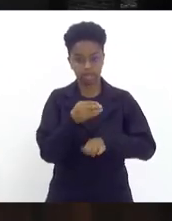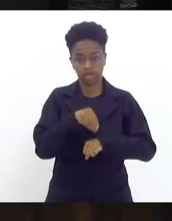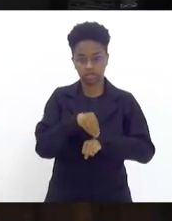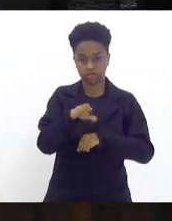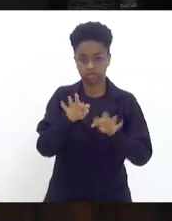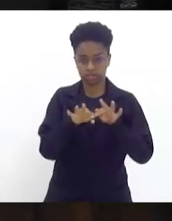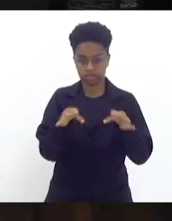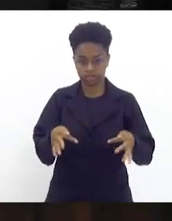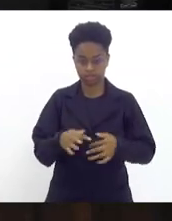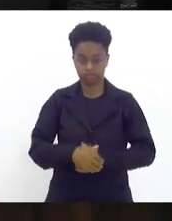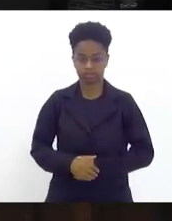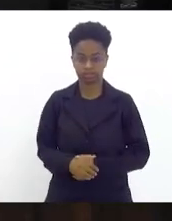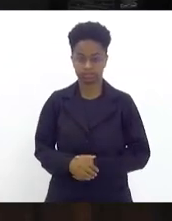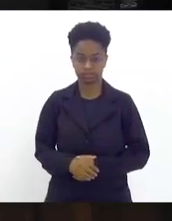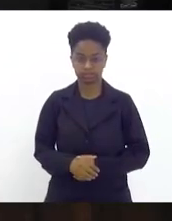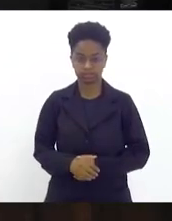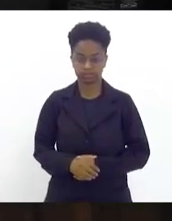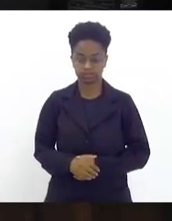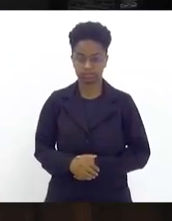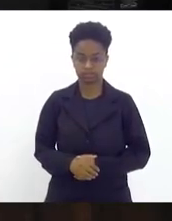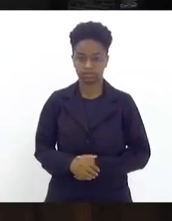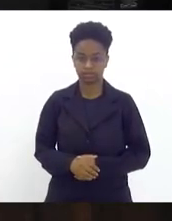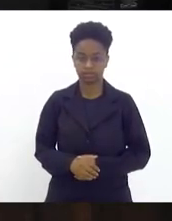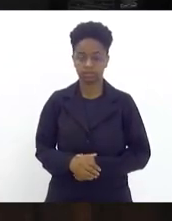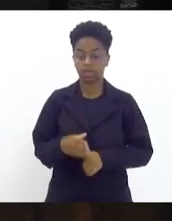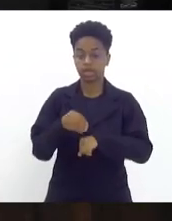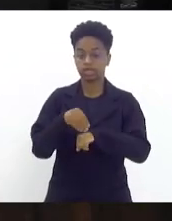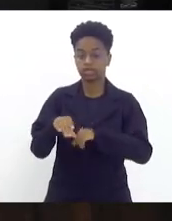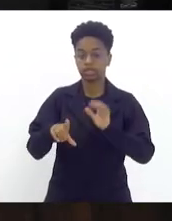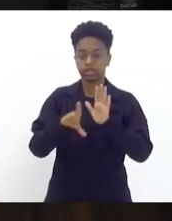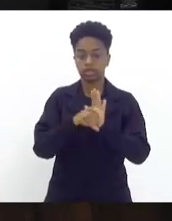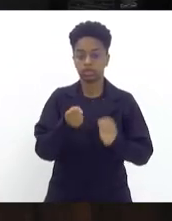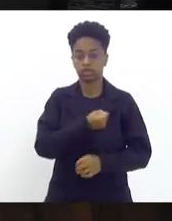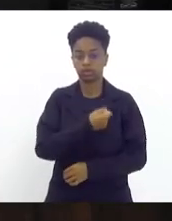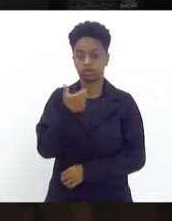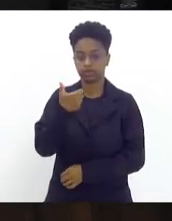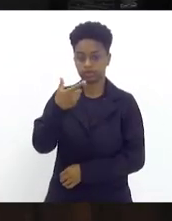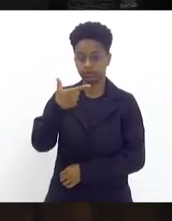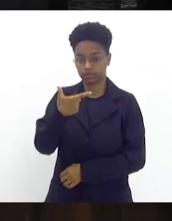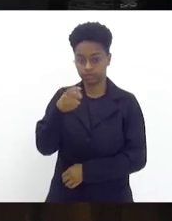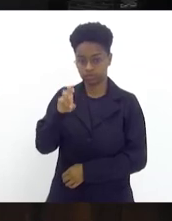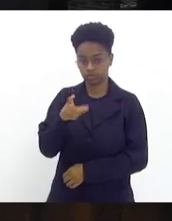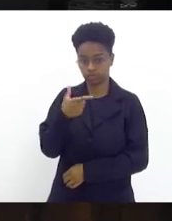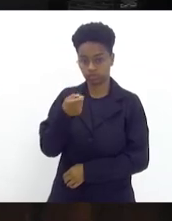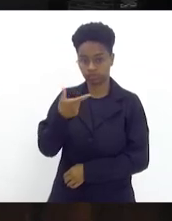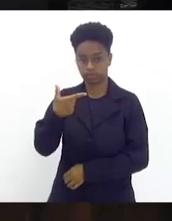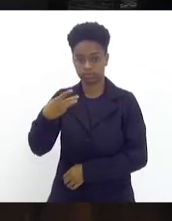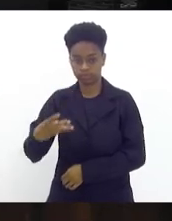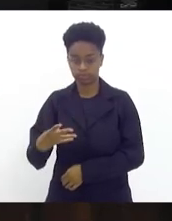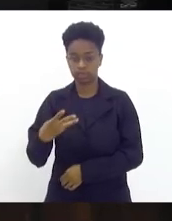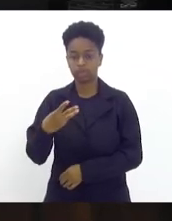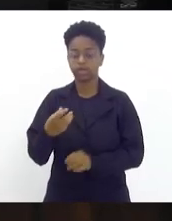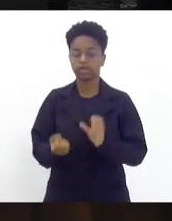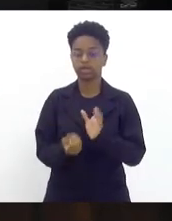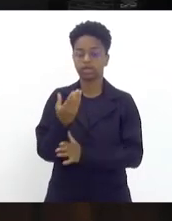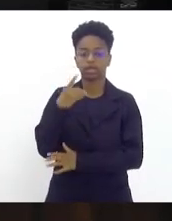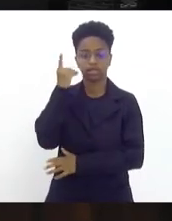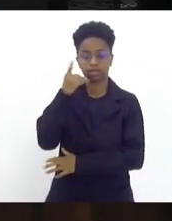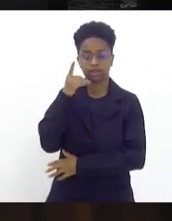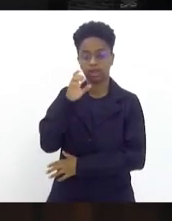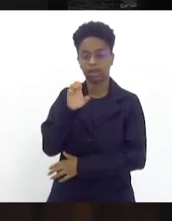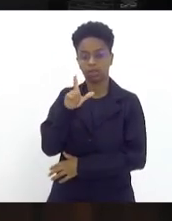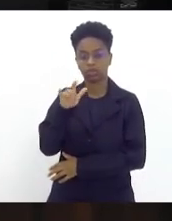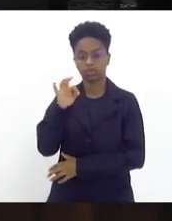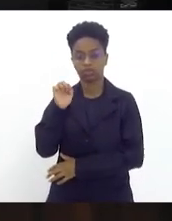simples indicação Legislativa número 25 de três de autoria Deputado Elton Cristo